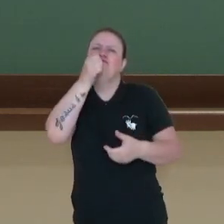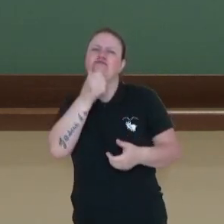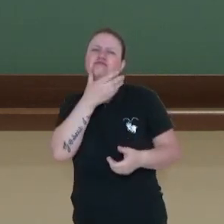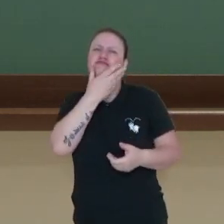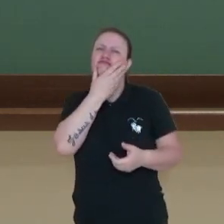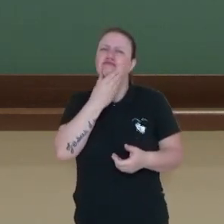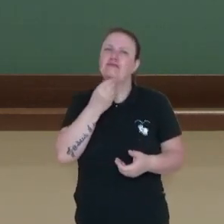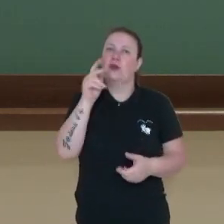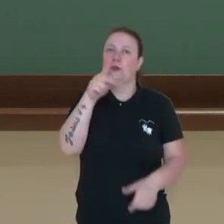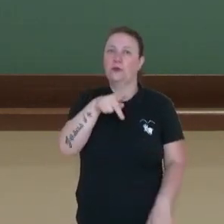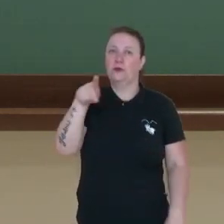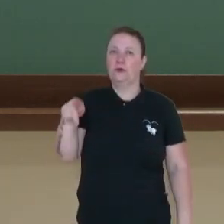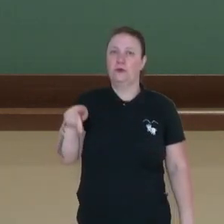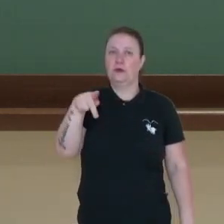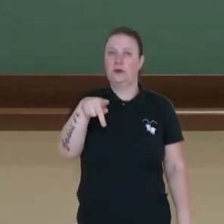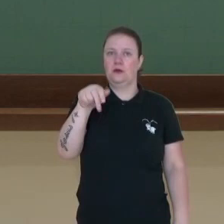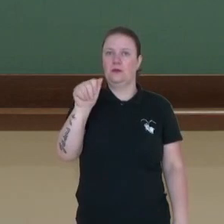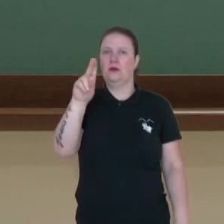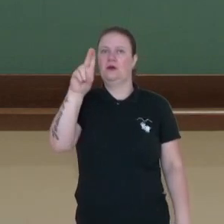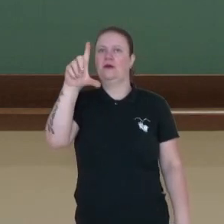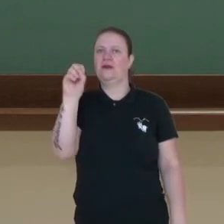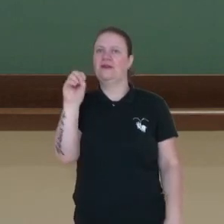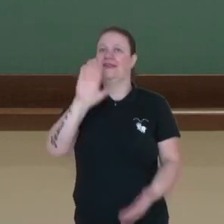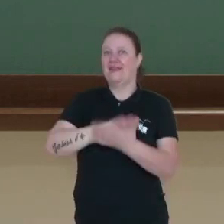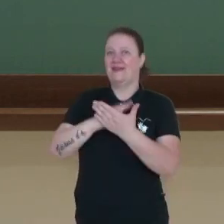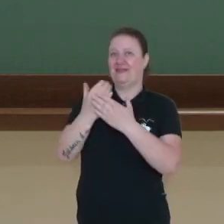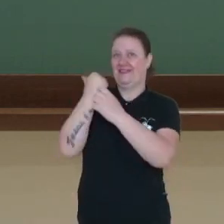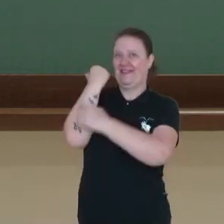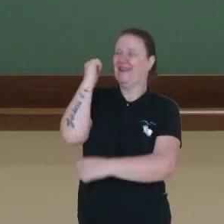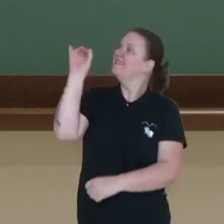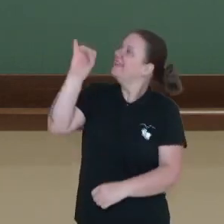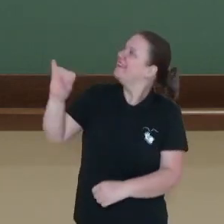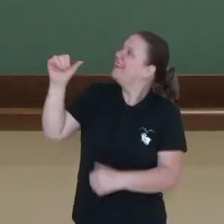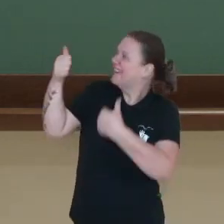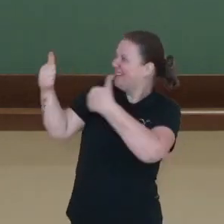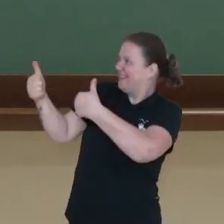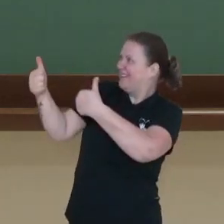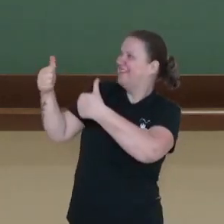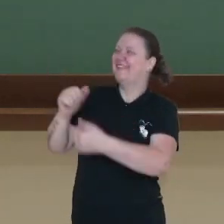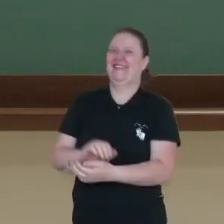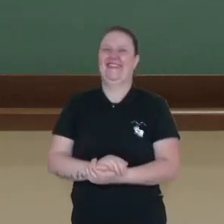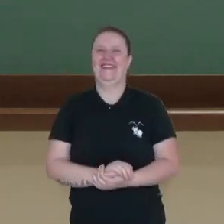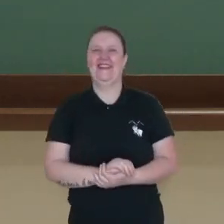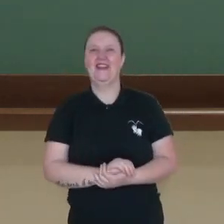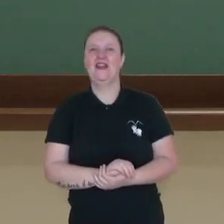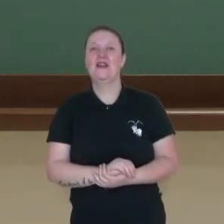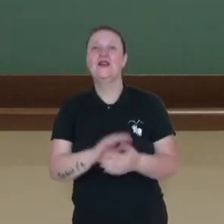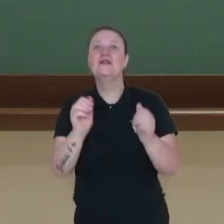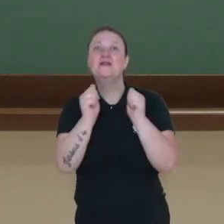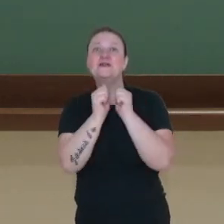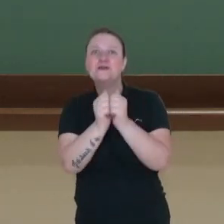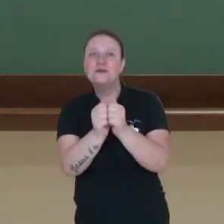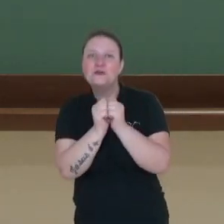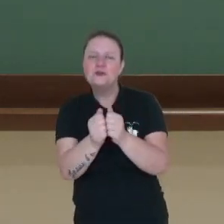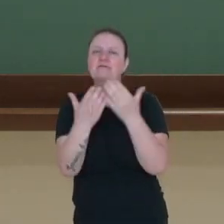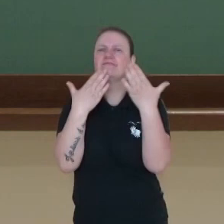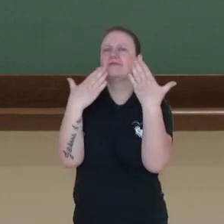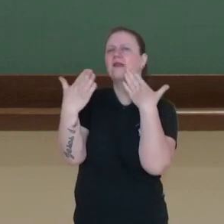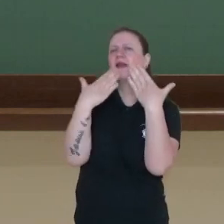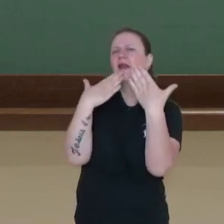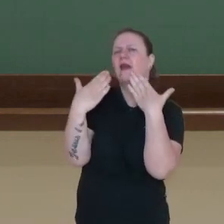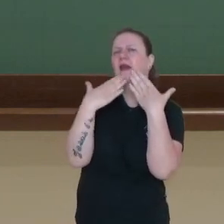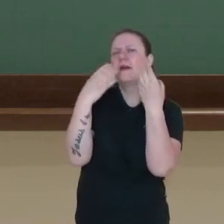Eu, professor Paulo Brito, Cláudia, nossa intérprete. Tudo bem, Cláudia? Nós vamos conversar com vocês